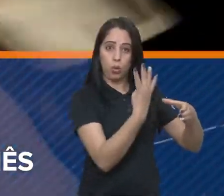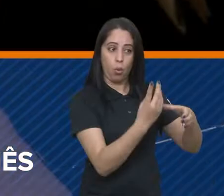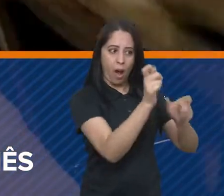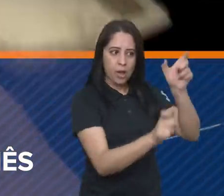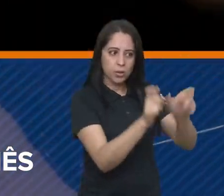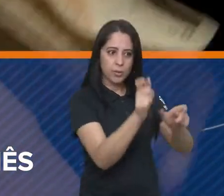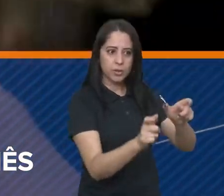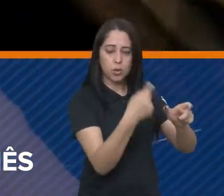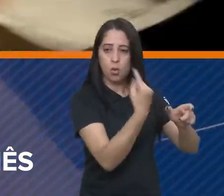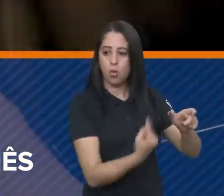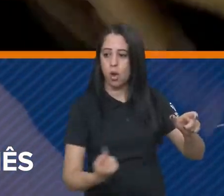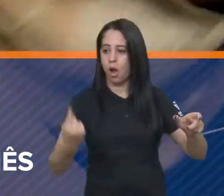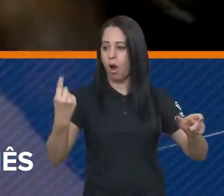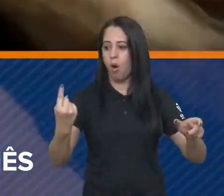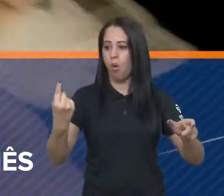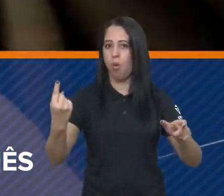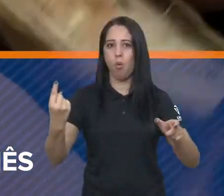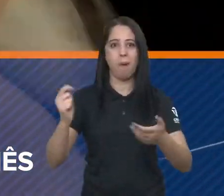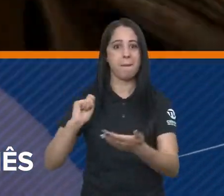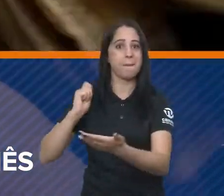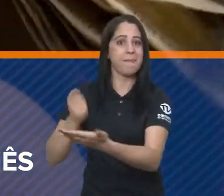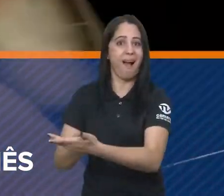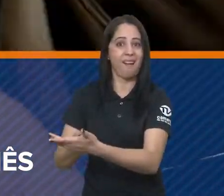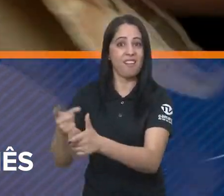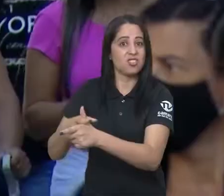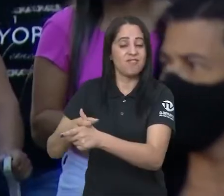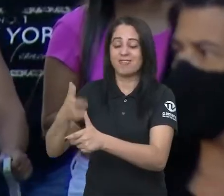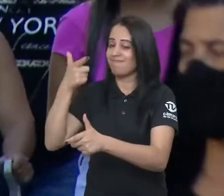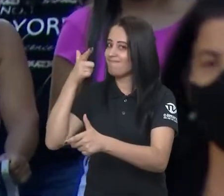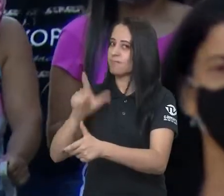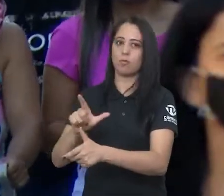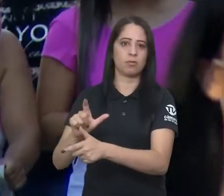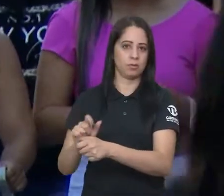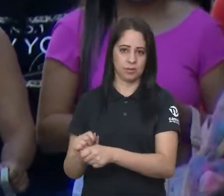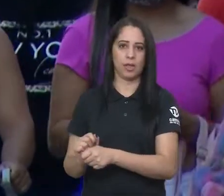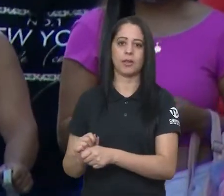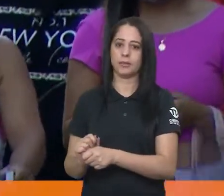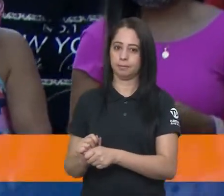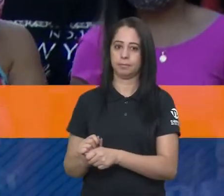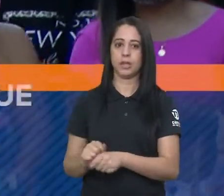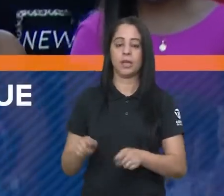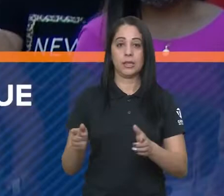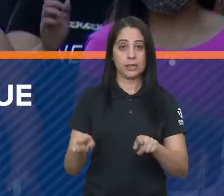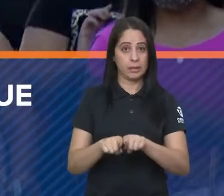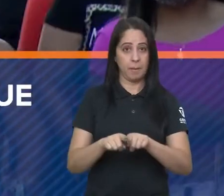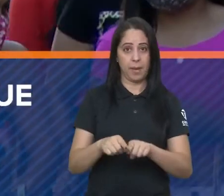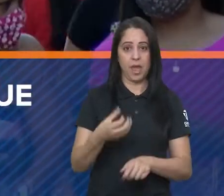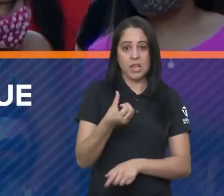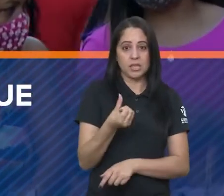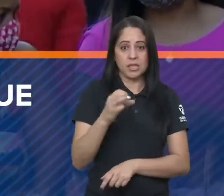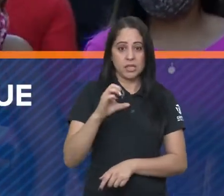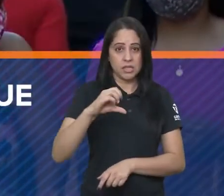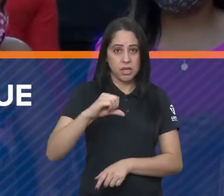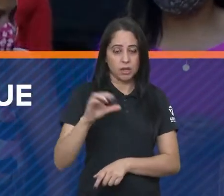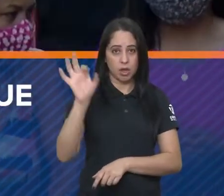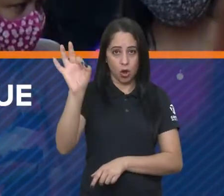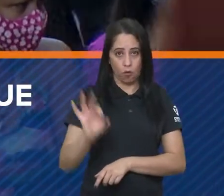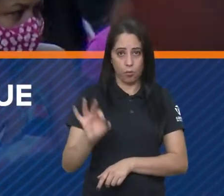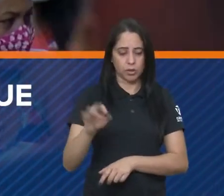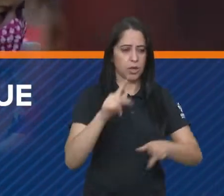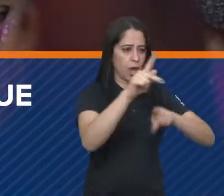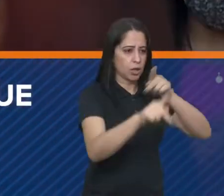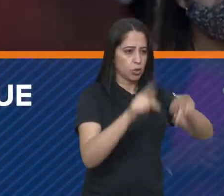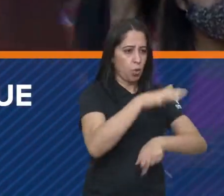brasileiros não consegue pagar todas as contas no mês. Os dados revelam ainda que 69%